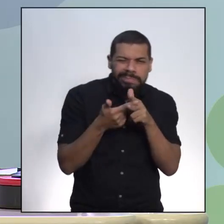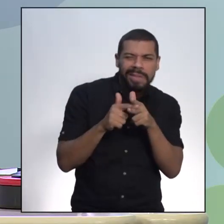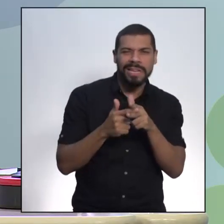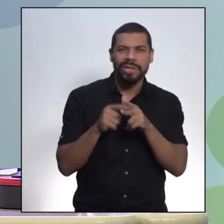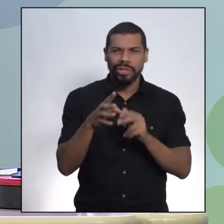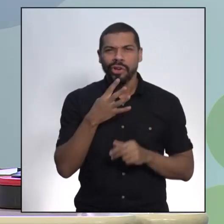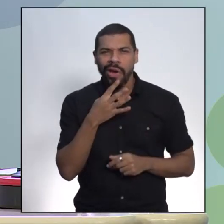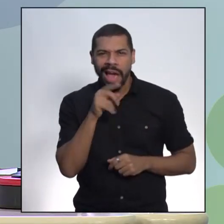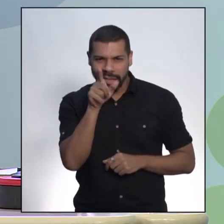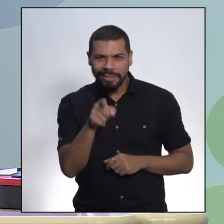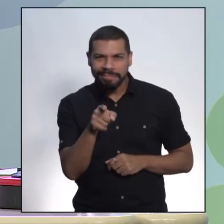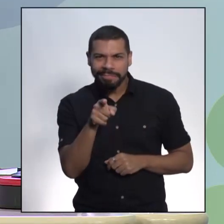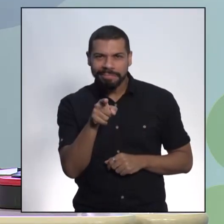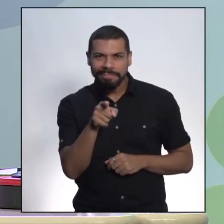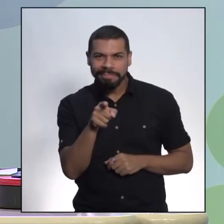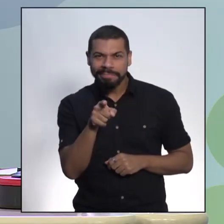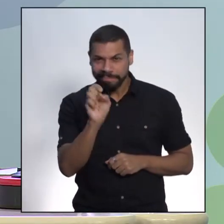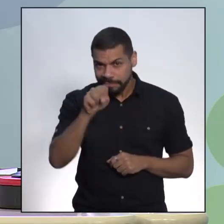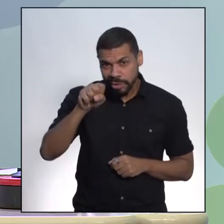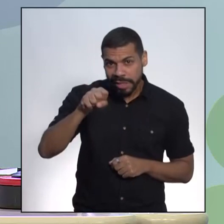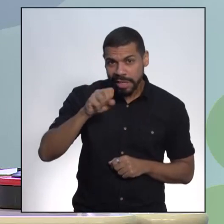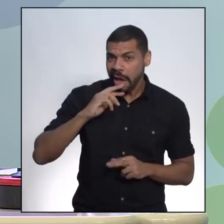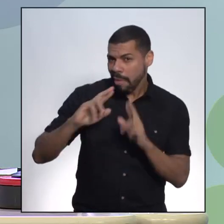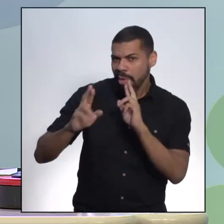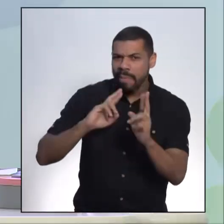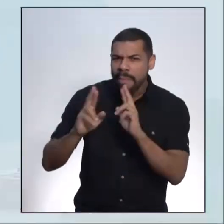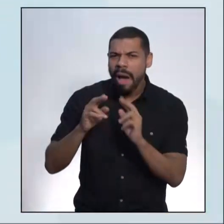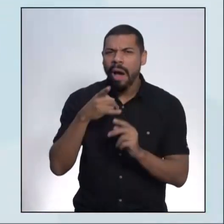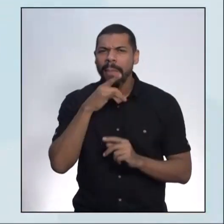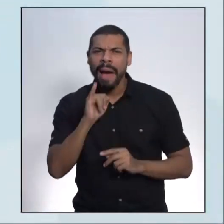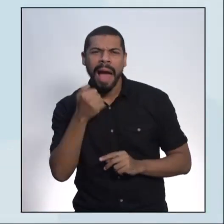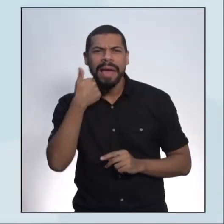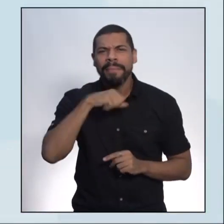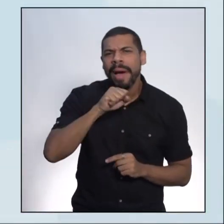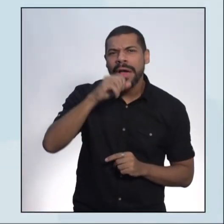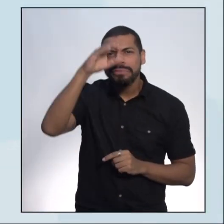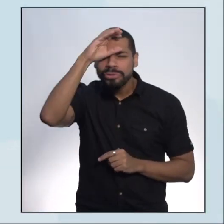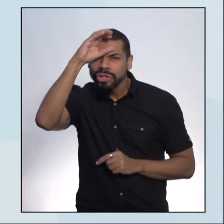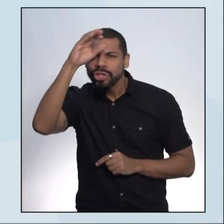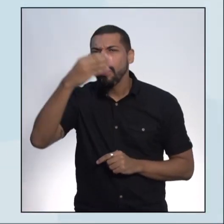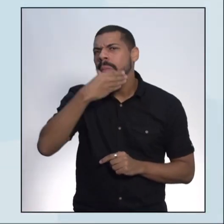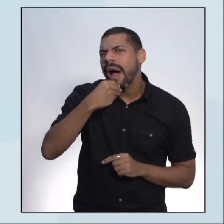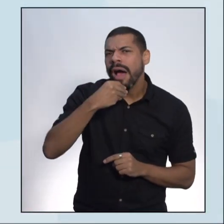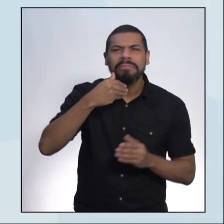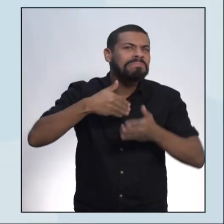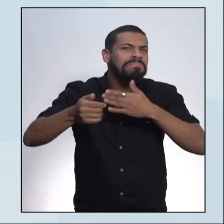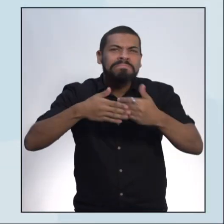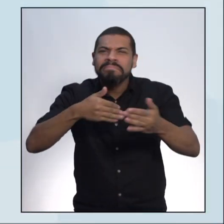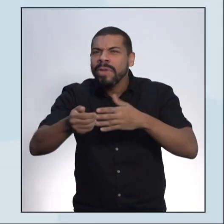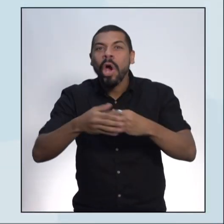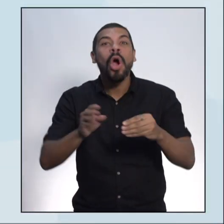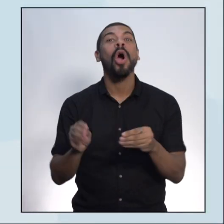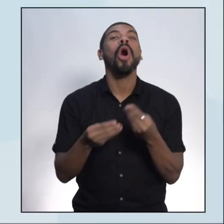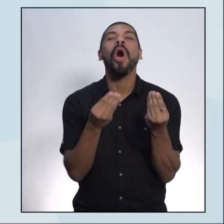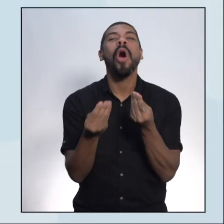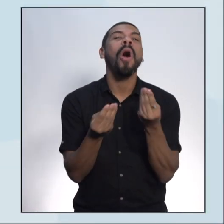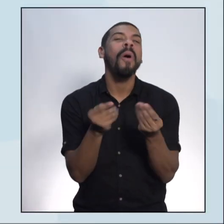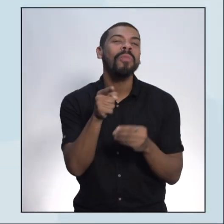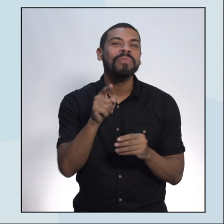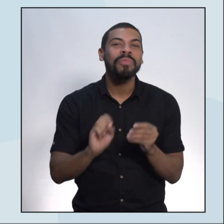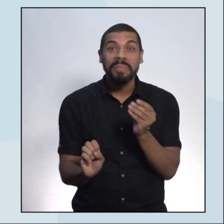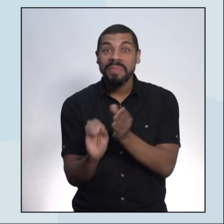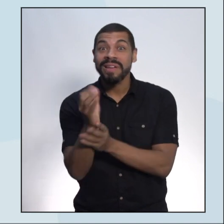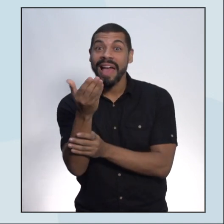alguém assim? Sim, coloca aí para a gente o pai, a mãe, o tio, o irmão, né? Como que é essa história de você desenvolver